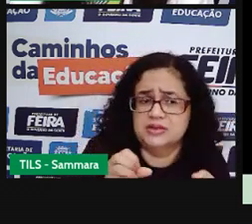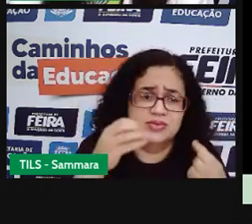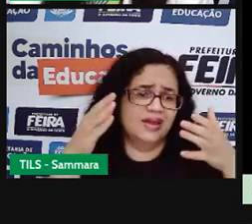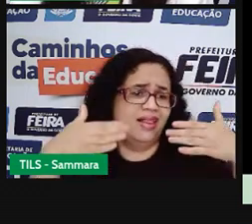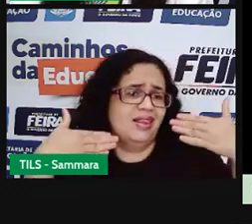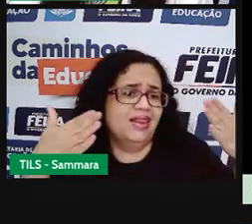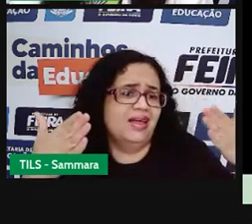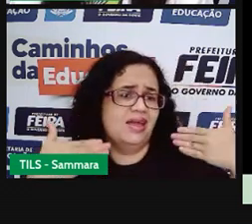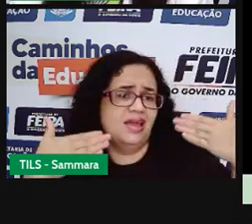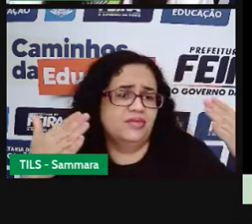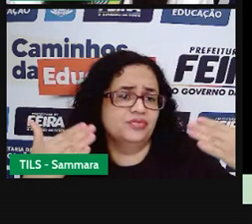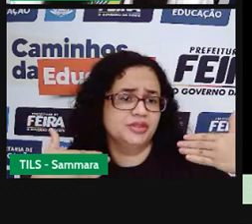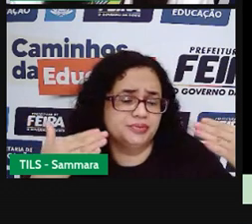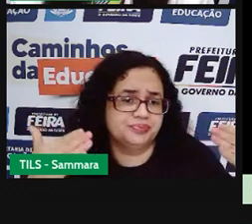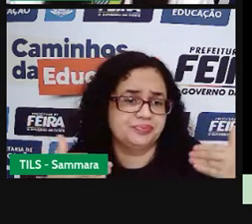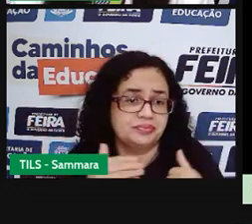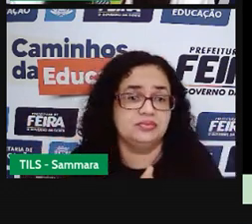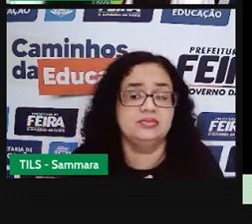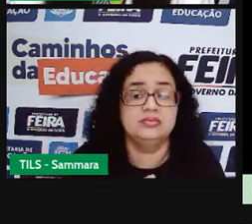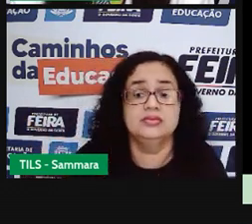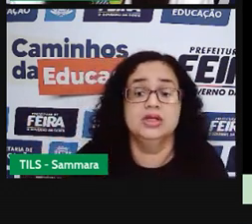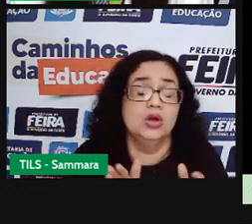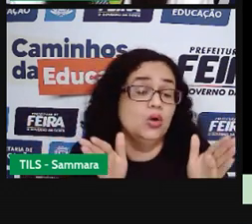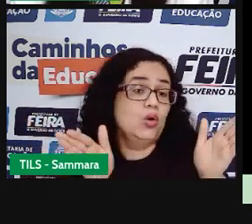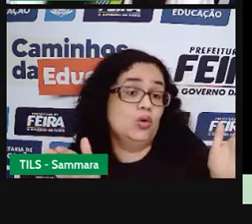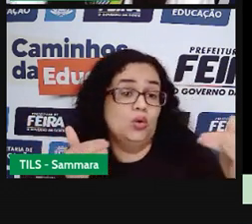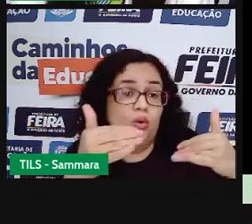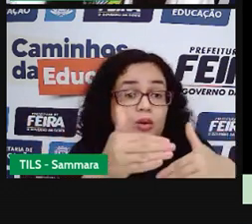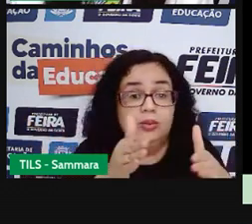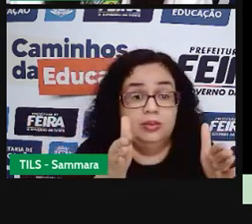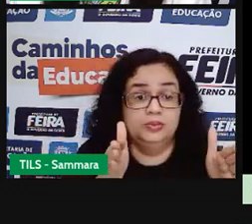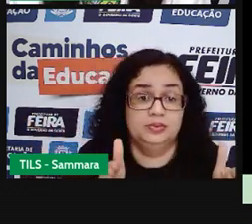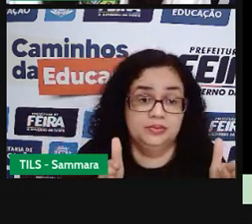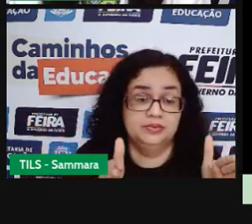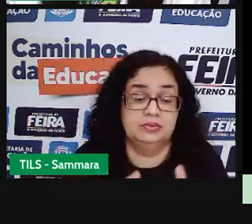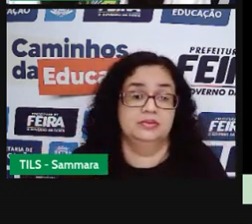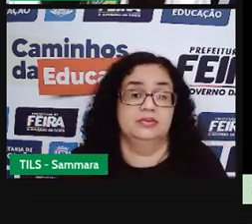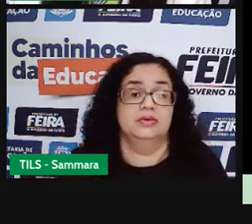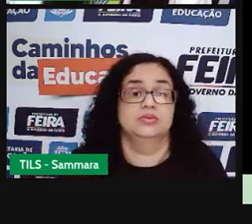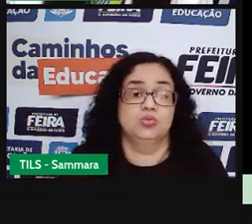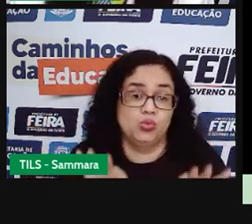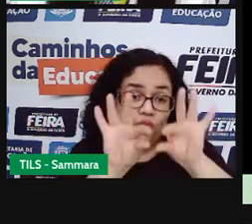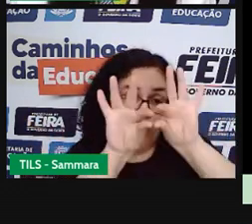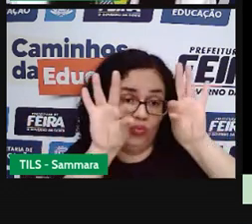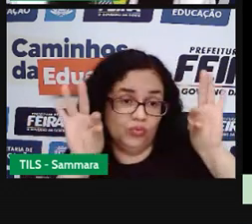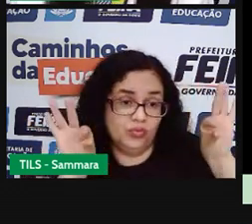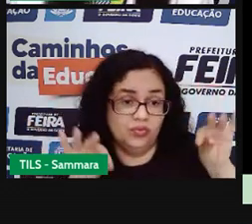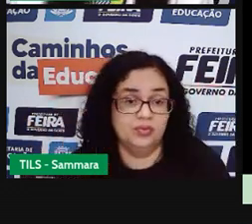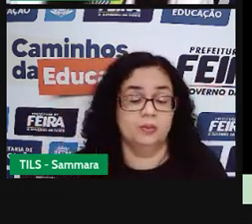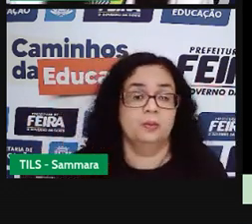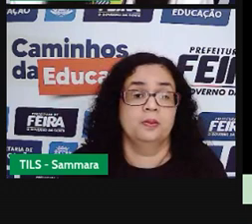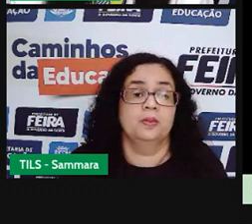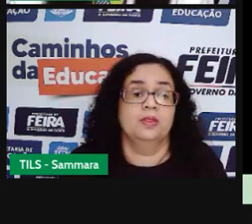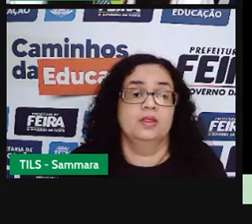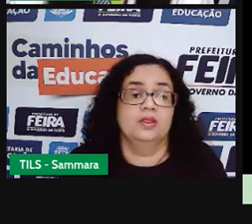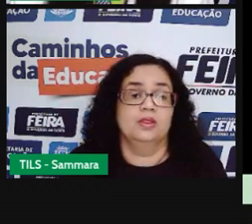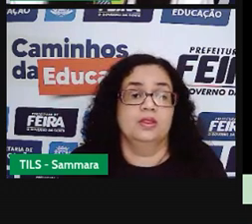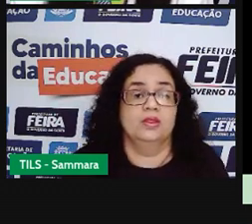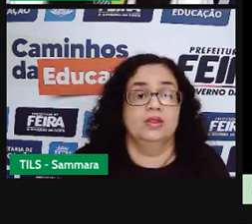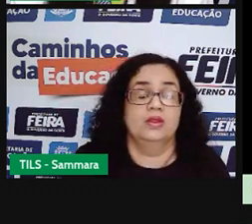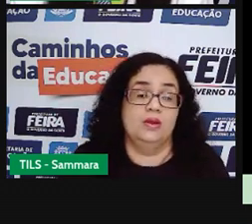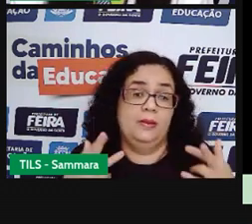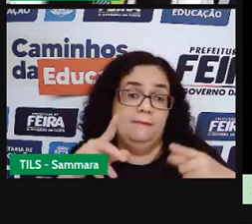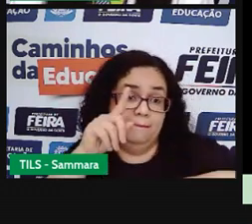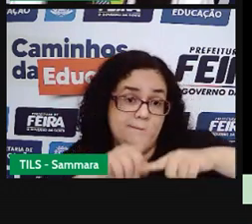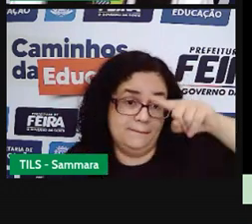o material de uma espessura mais mais grossa mais fina faz todos utilizam aí o